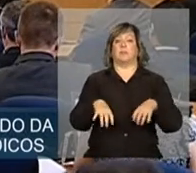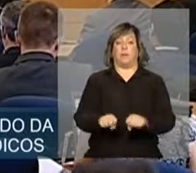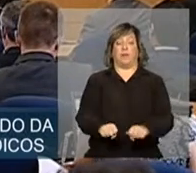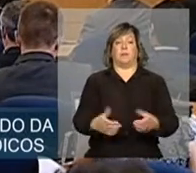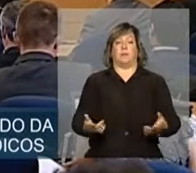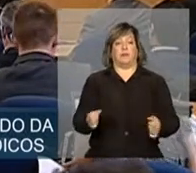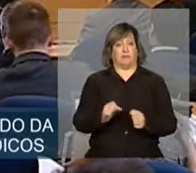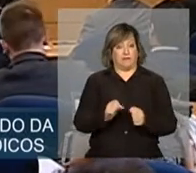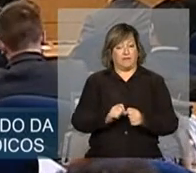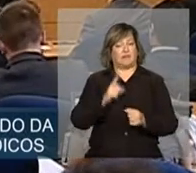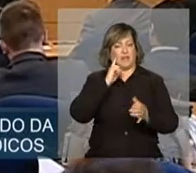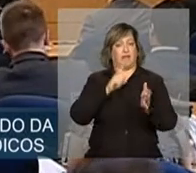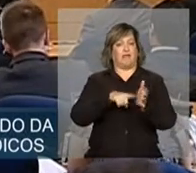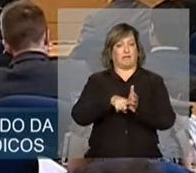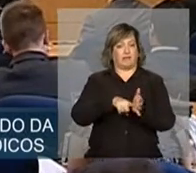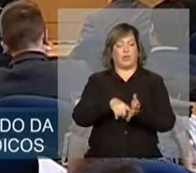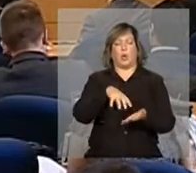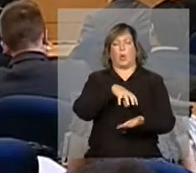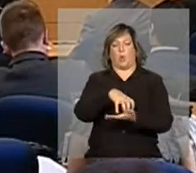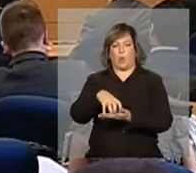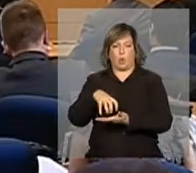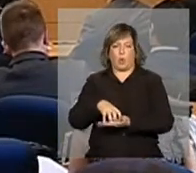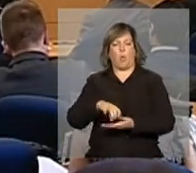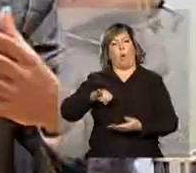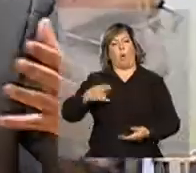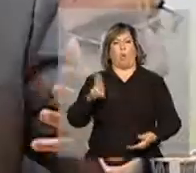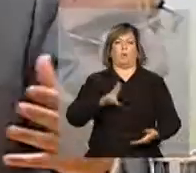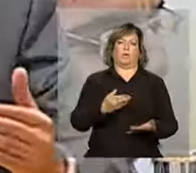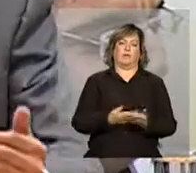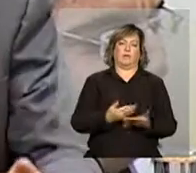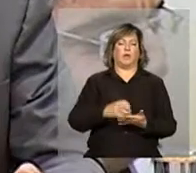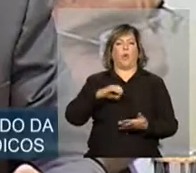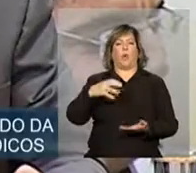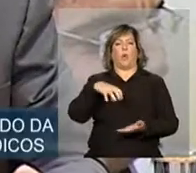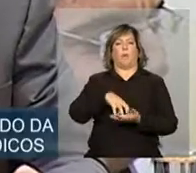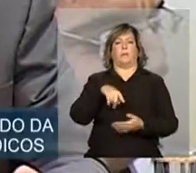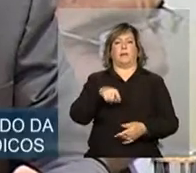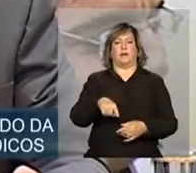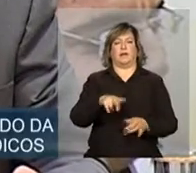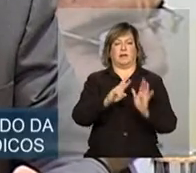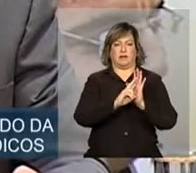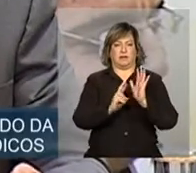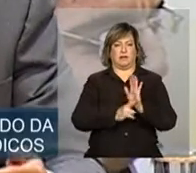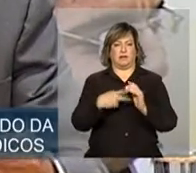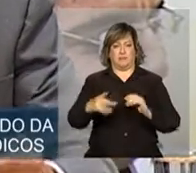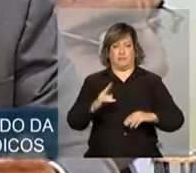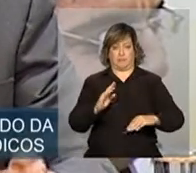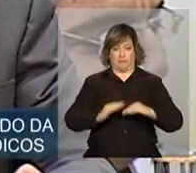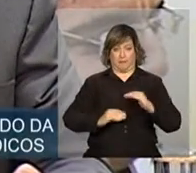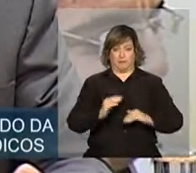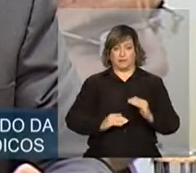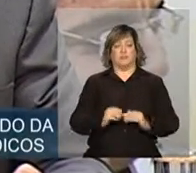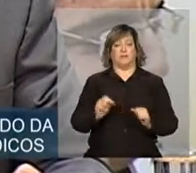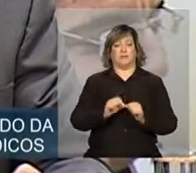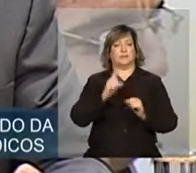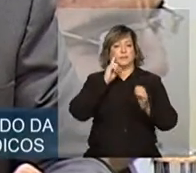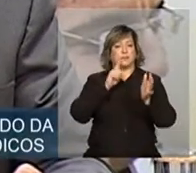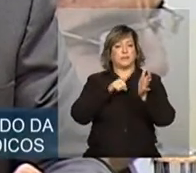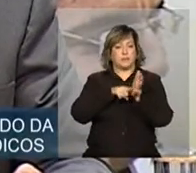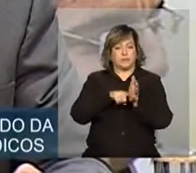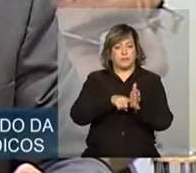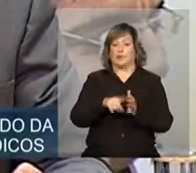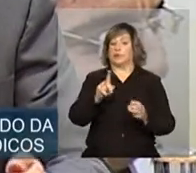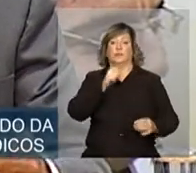com avaliação feita por uma comissão ou do universitário do comitê regulador da profissão faz uma avaliação não